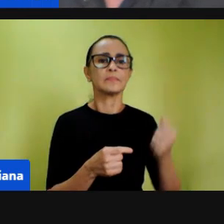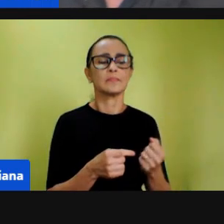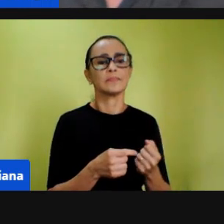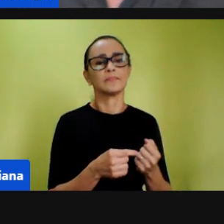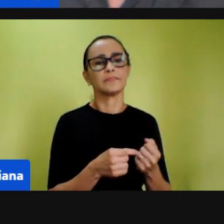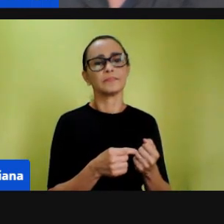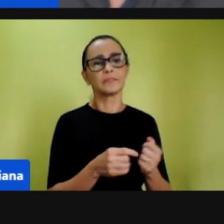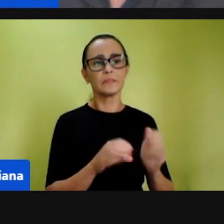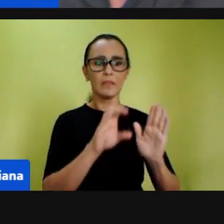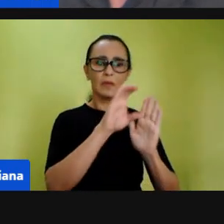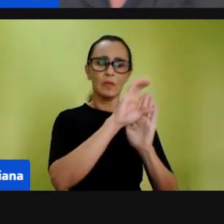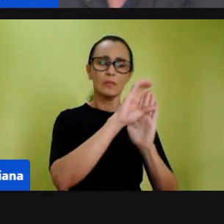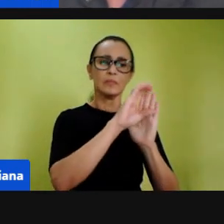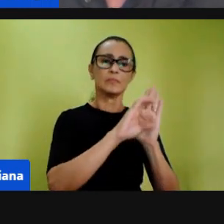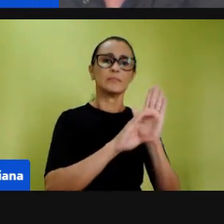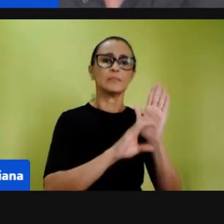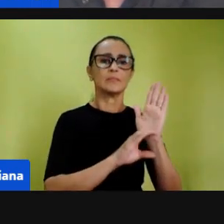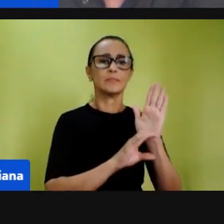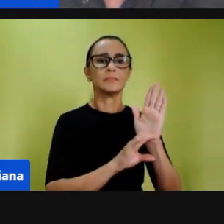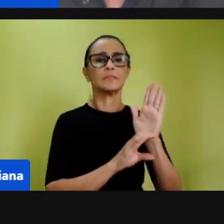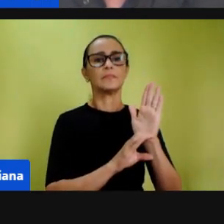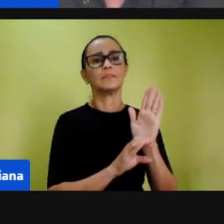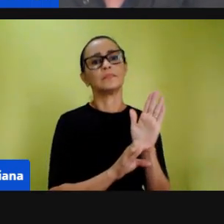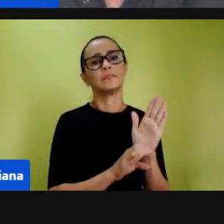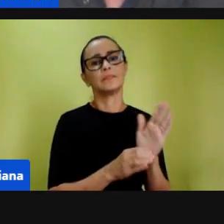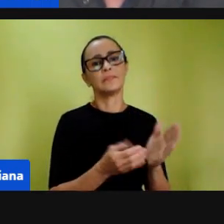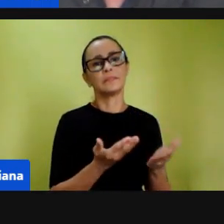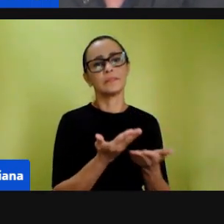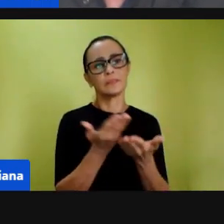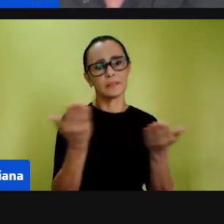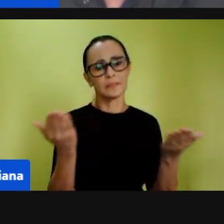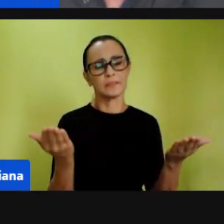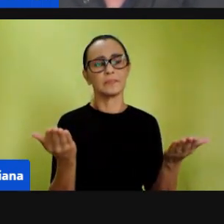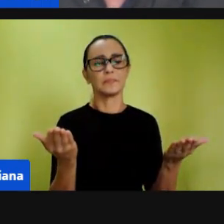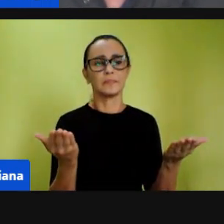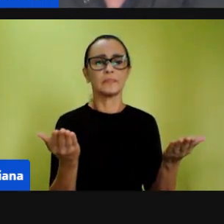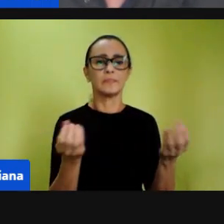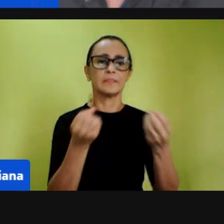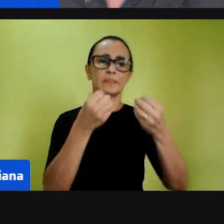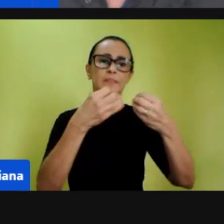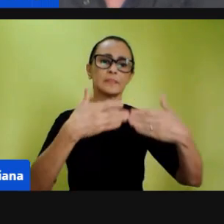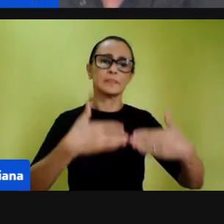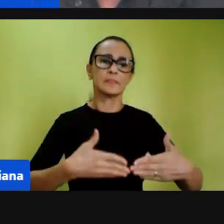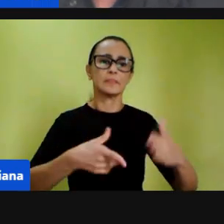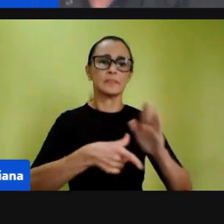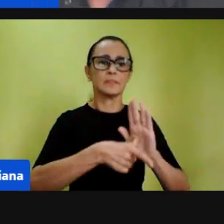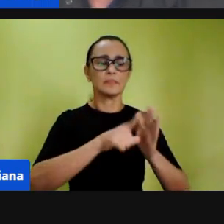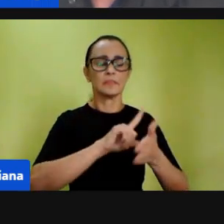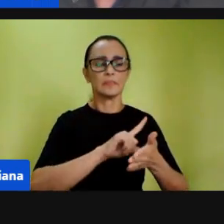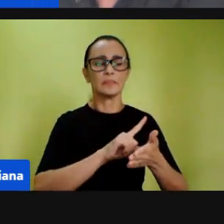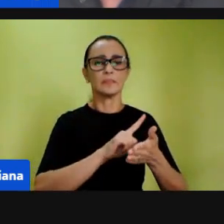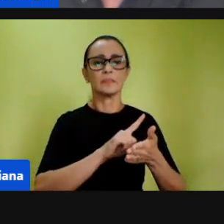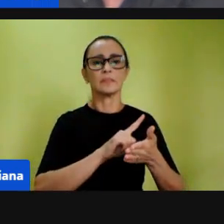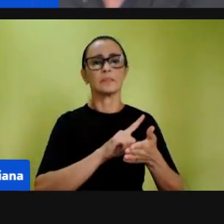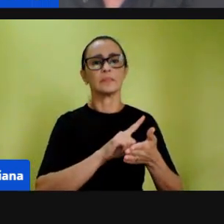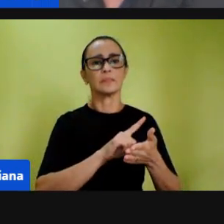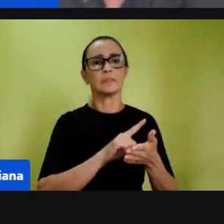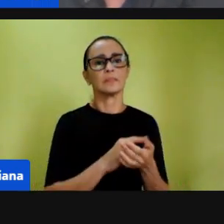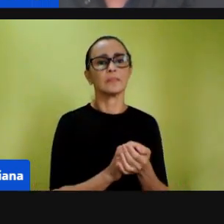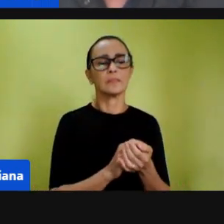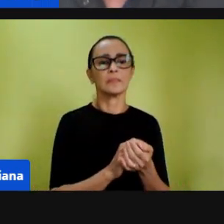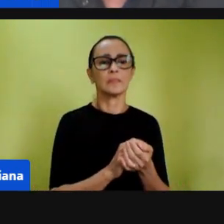conteúdos e, claro, como foi ponderado por vocês dois, essa preocupação com os conteúdos,